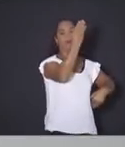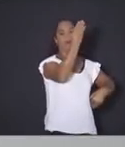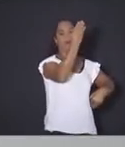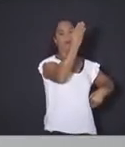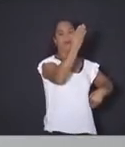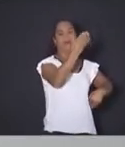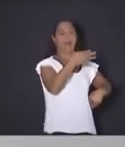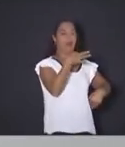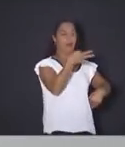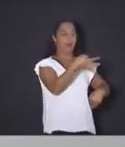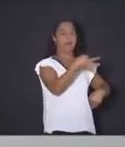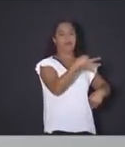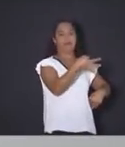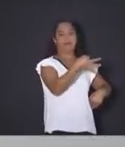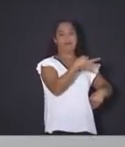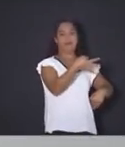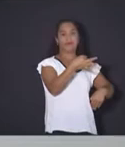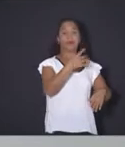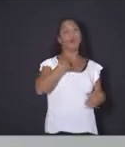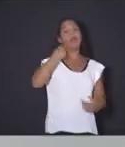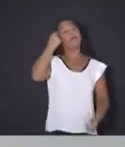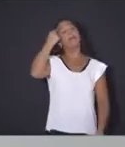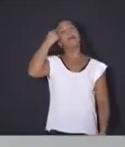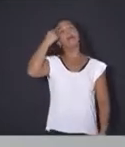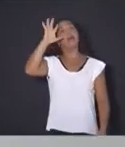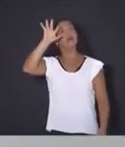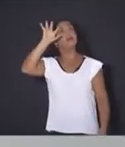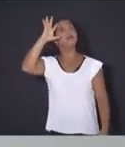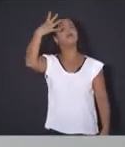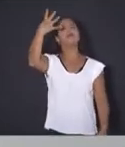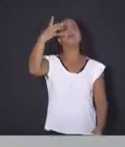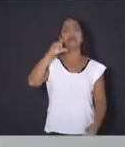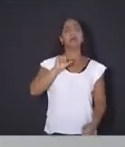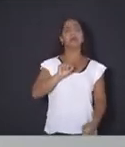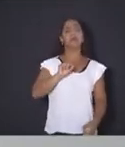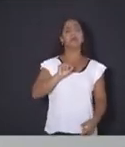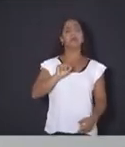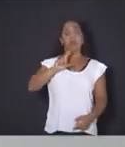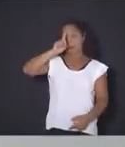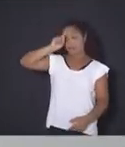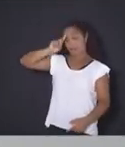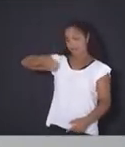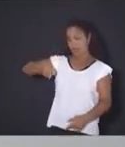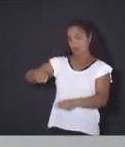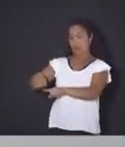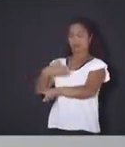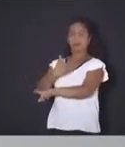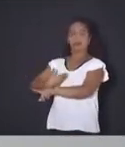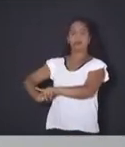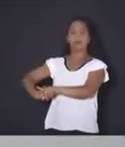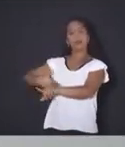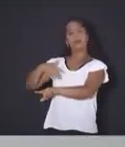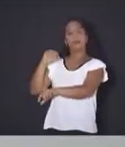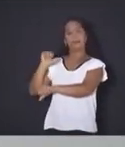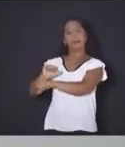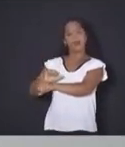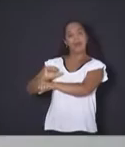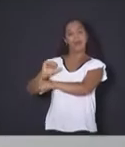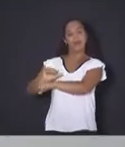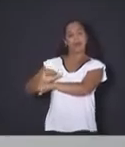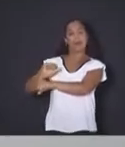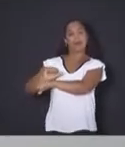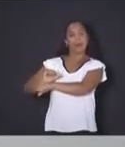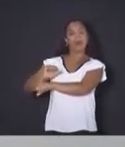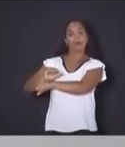solução reduzindo o tamanho do estado tentando ampliar a